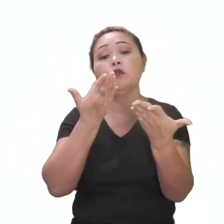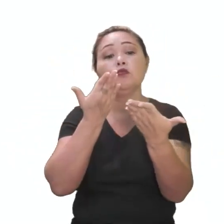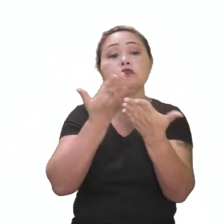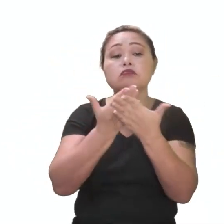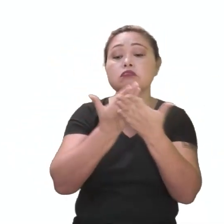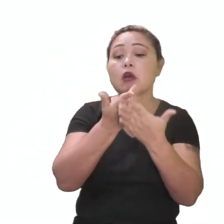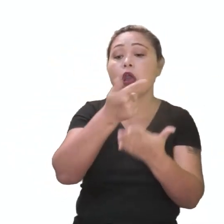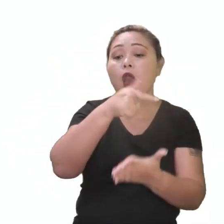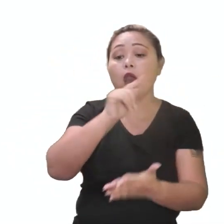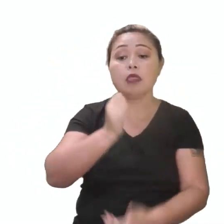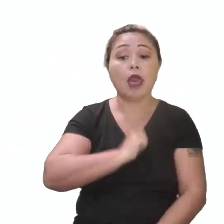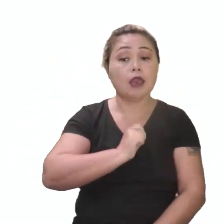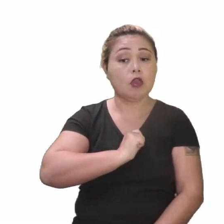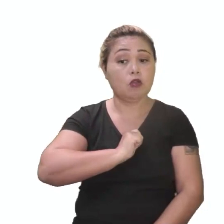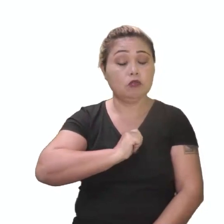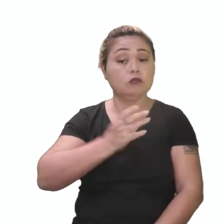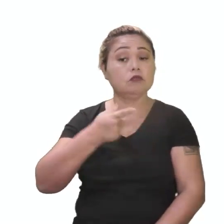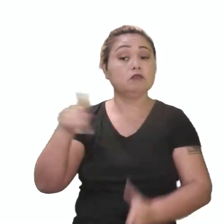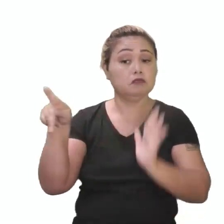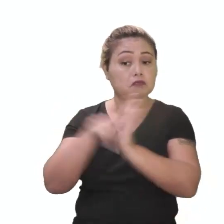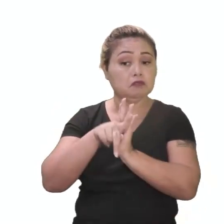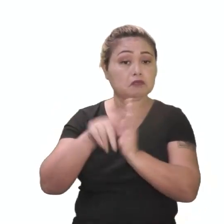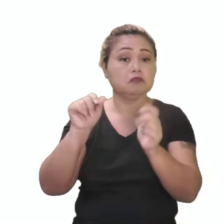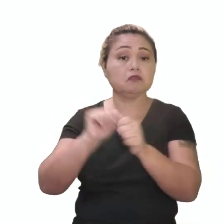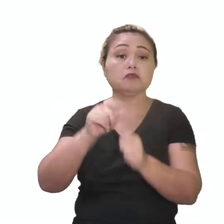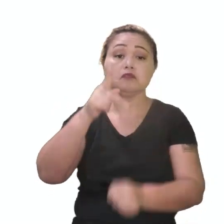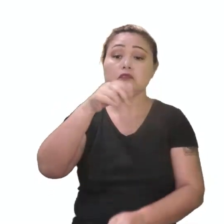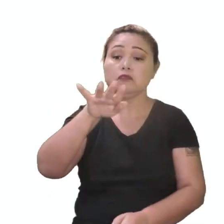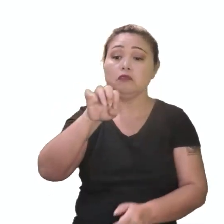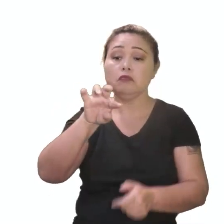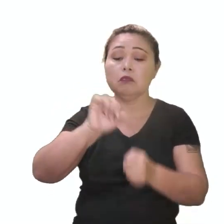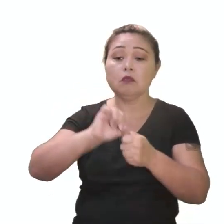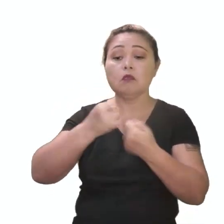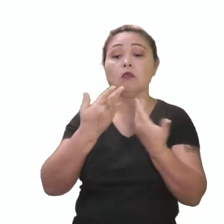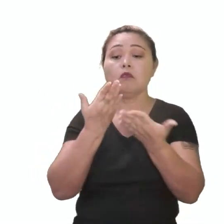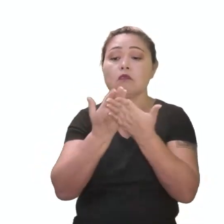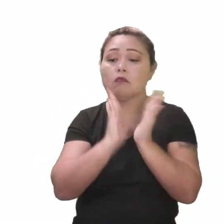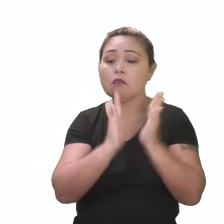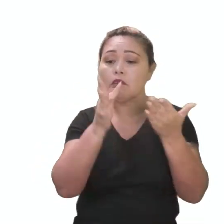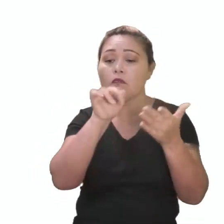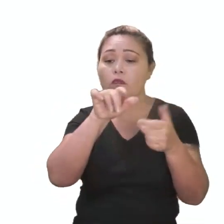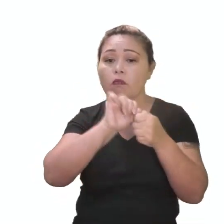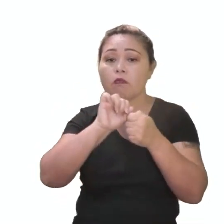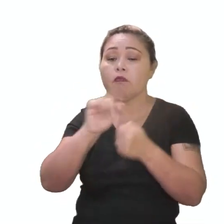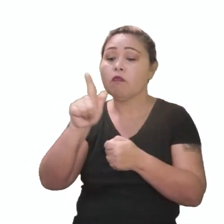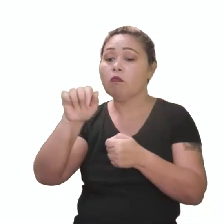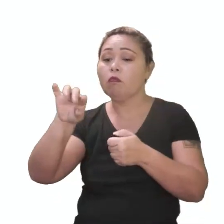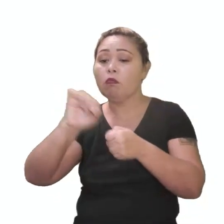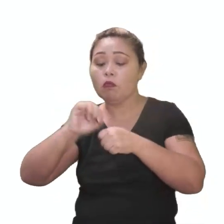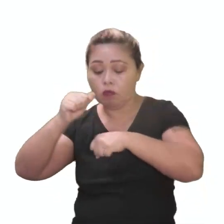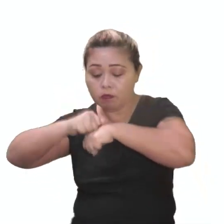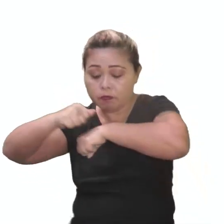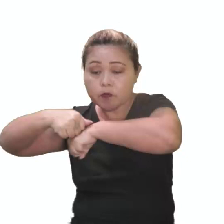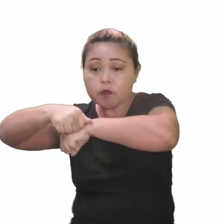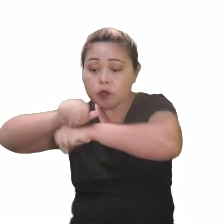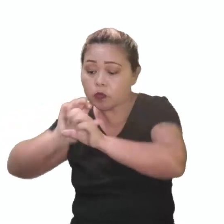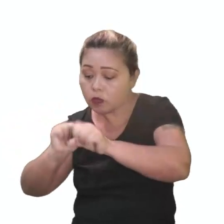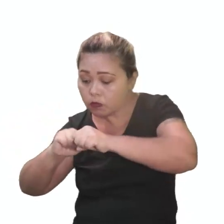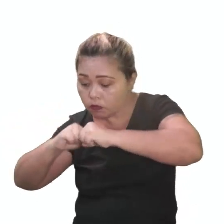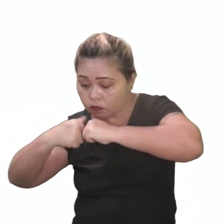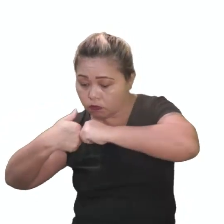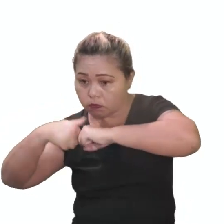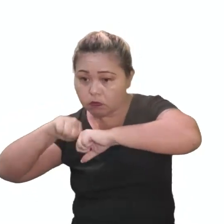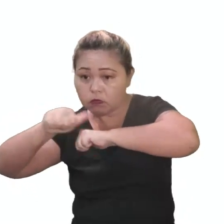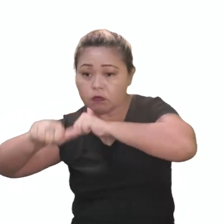da arqueologia, tá? Os paleontólogos estudam os fósseis, os geólogos estudam os sedimentos, as formações,